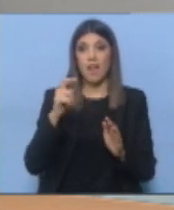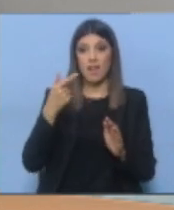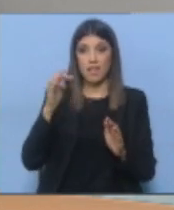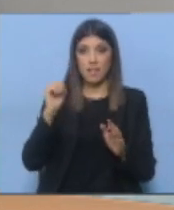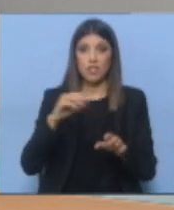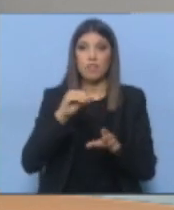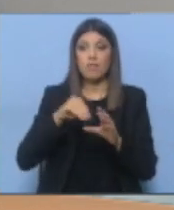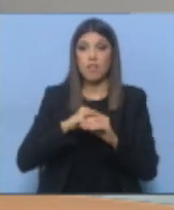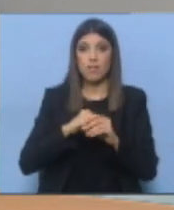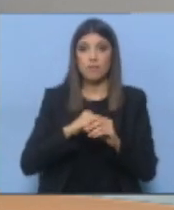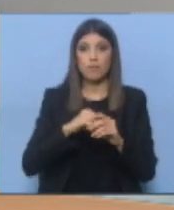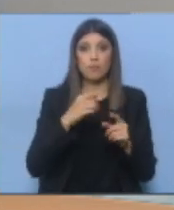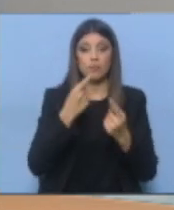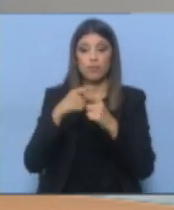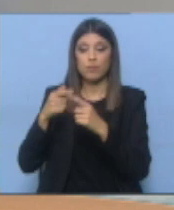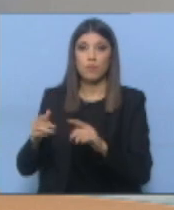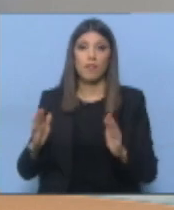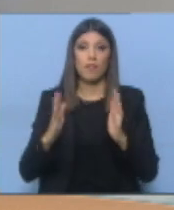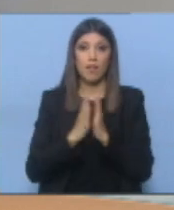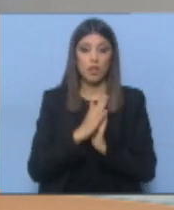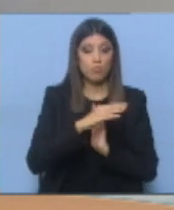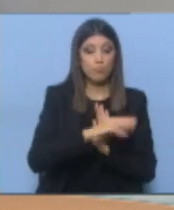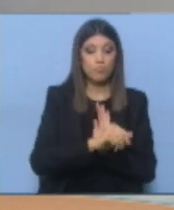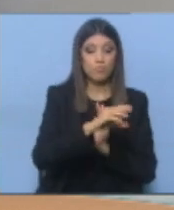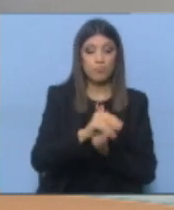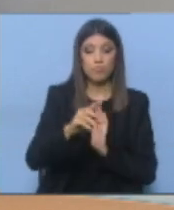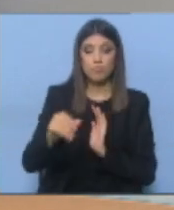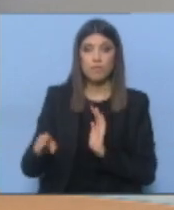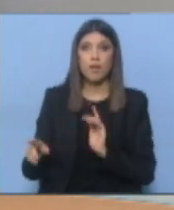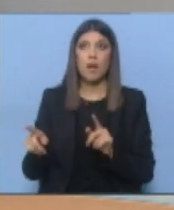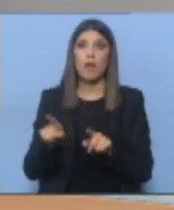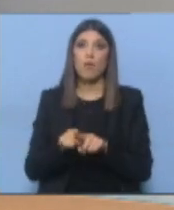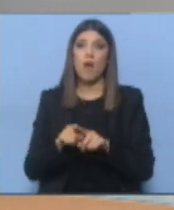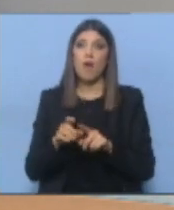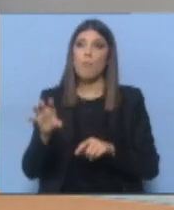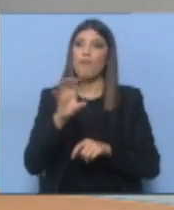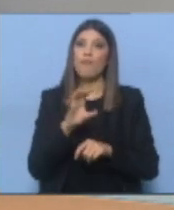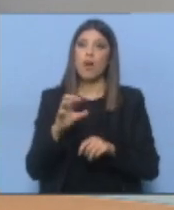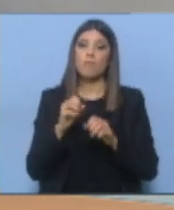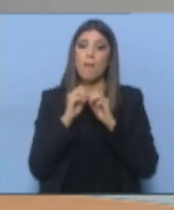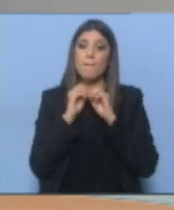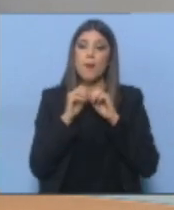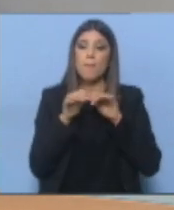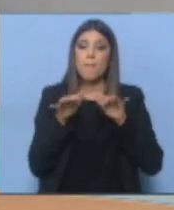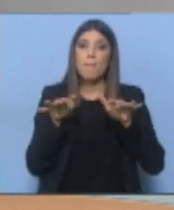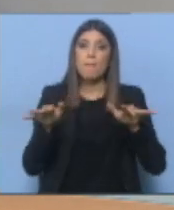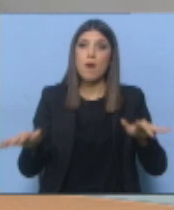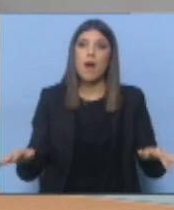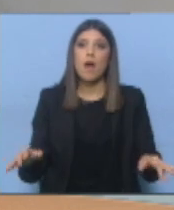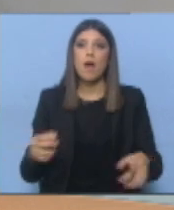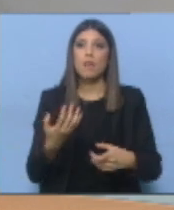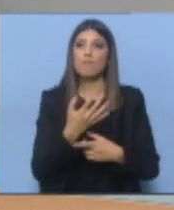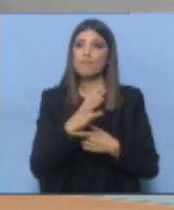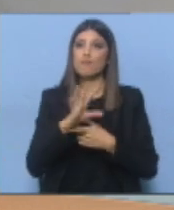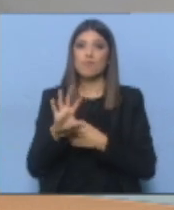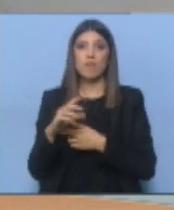desafio por todas, é uma forma também de levar de mostrar o rosto da Caritas e de